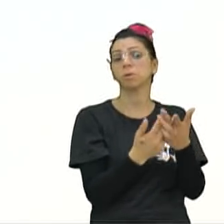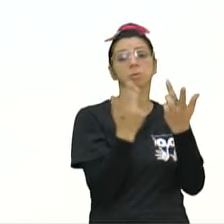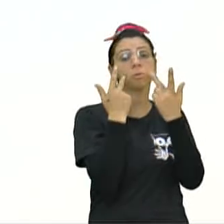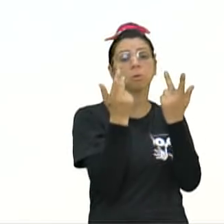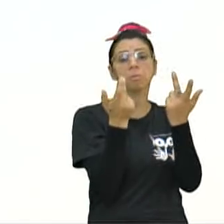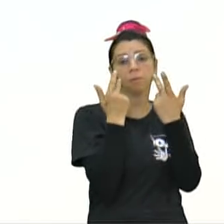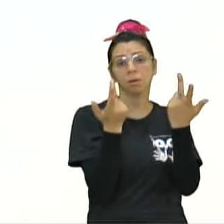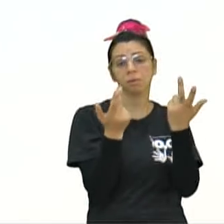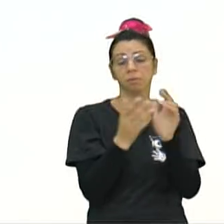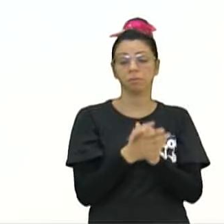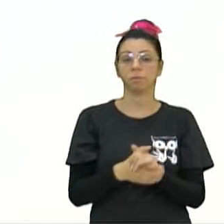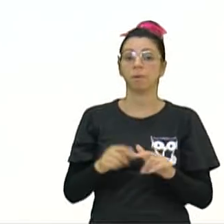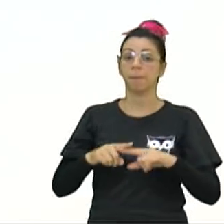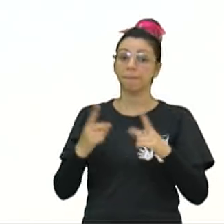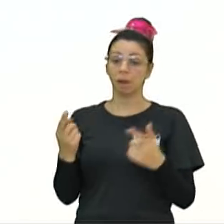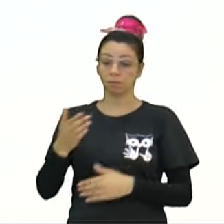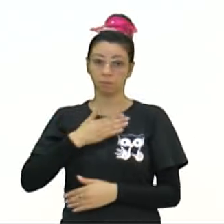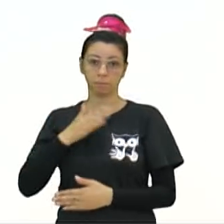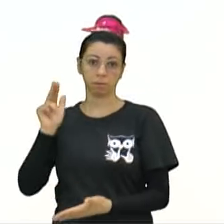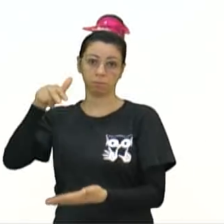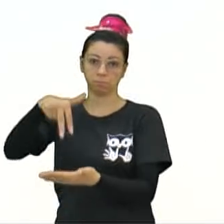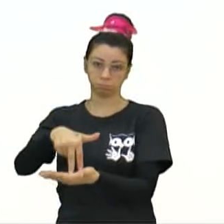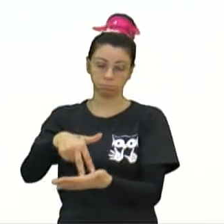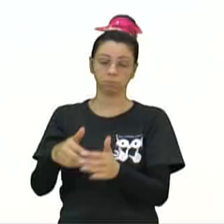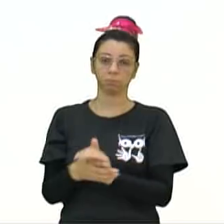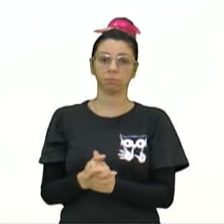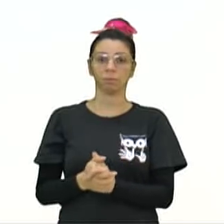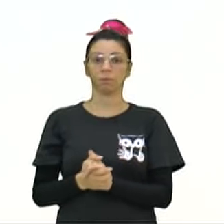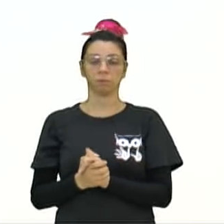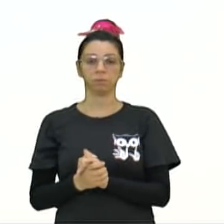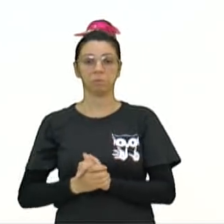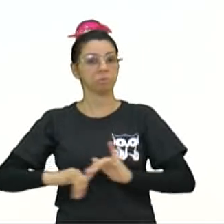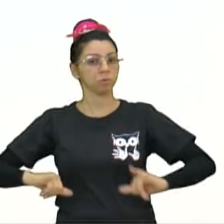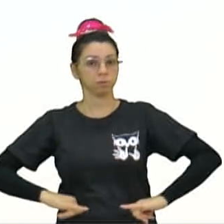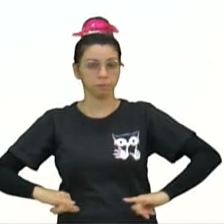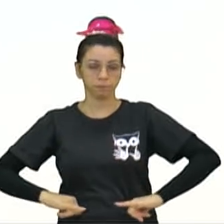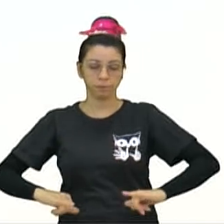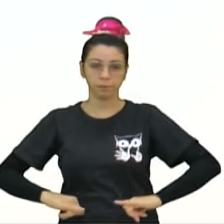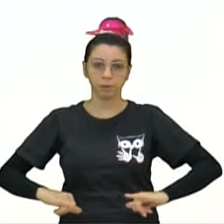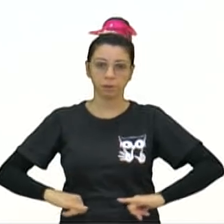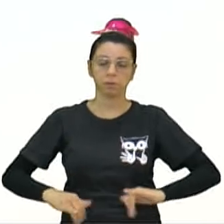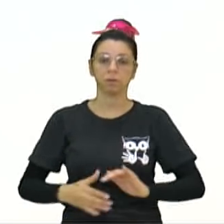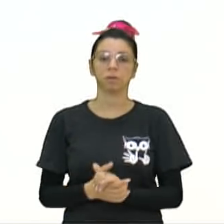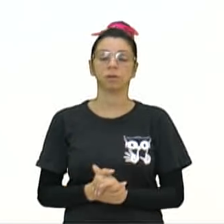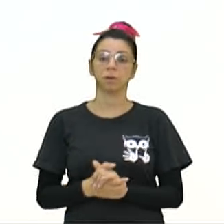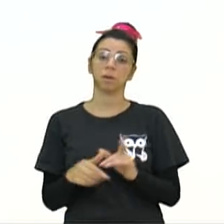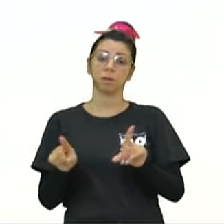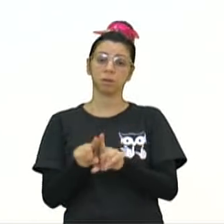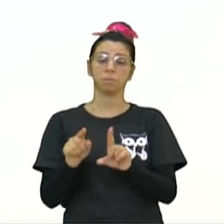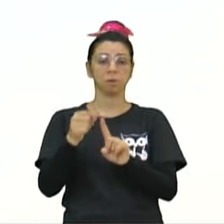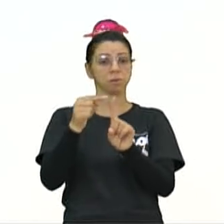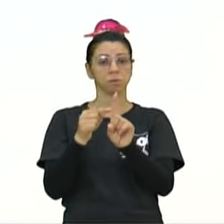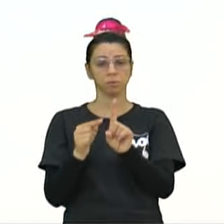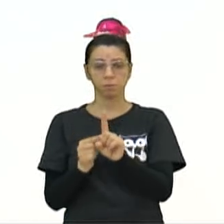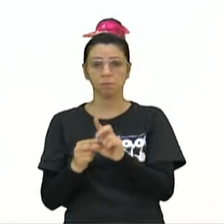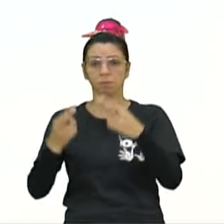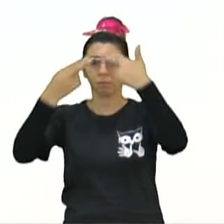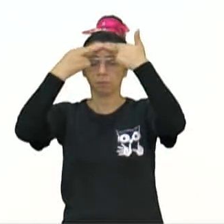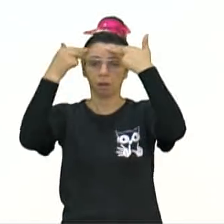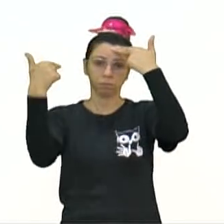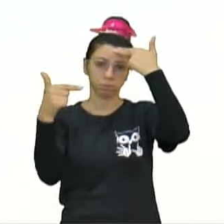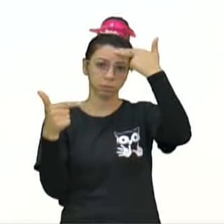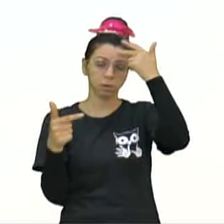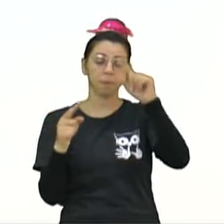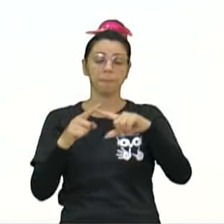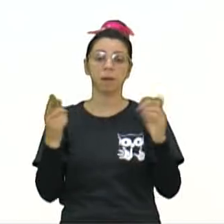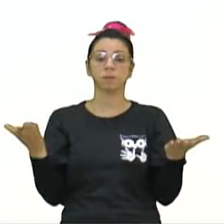Mas, por causa da minha atitude, não sofri por muito tempo e não fiquei com nenhum tipo de trauma. Agora, para lidar